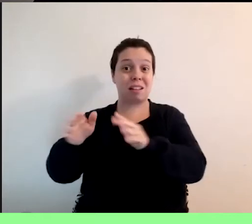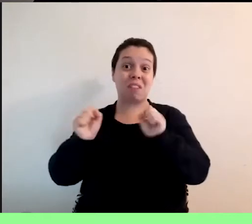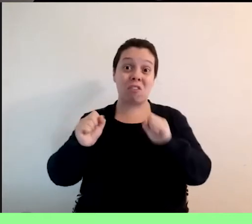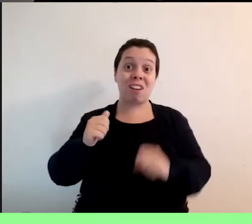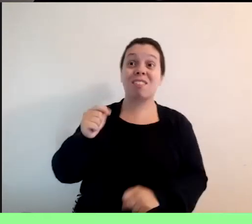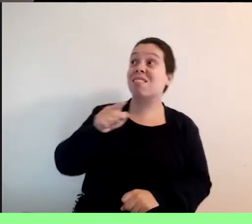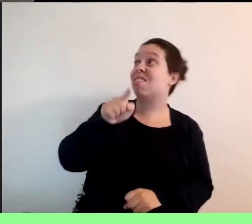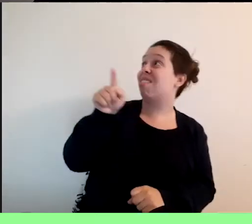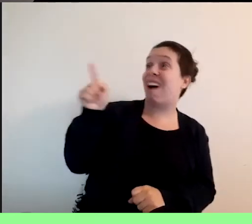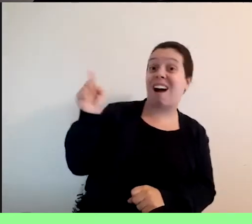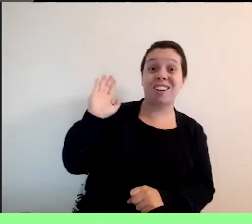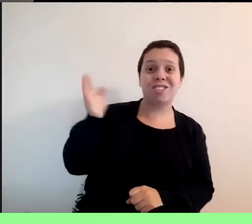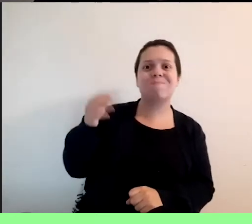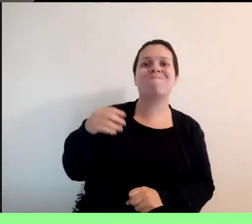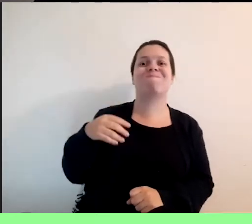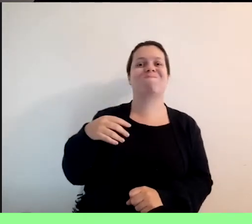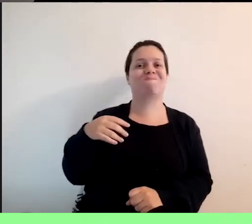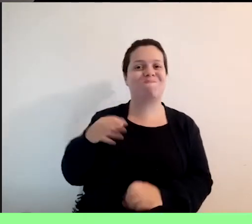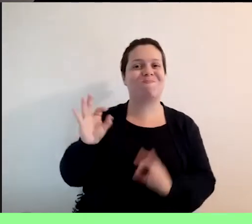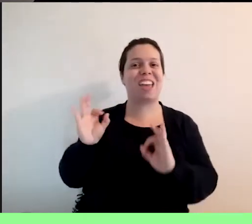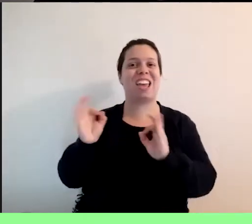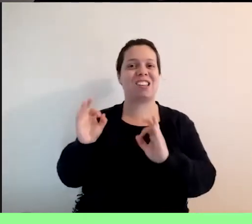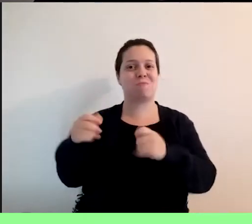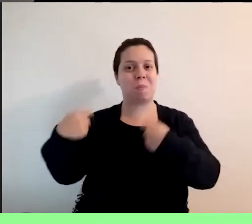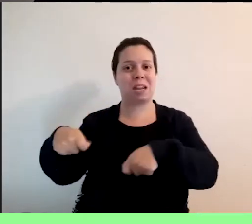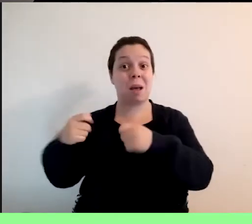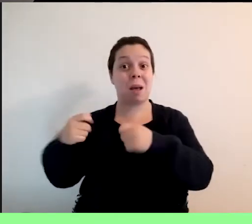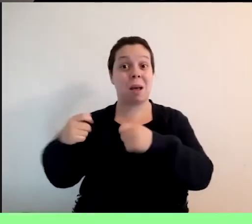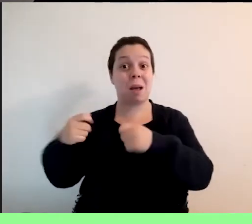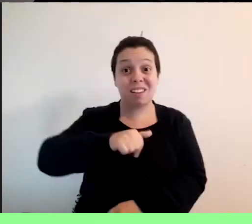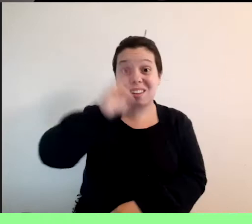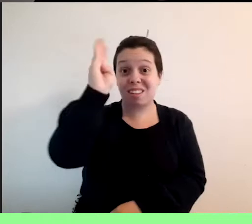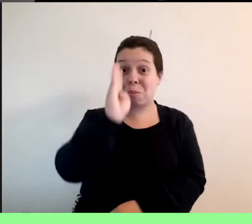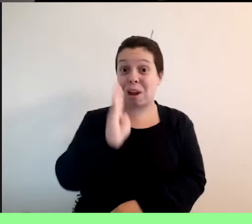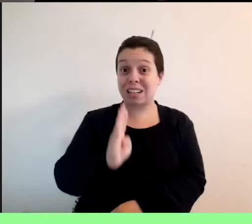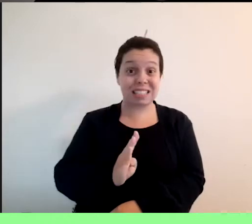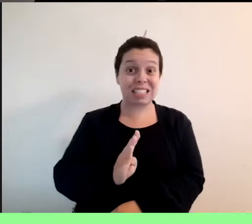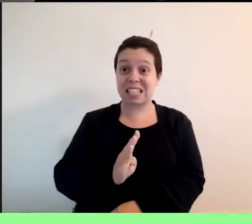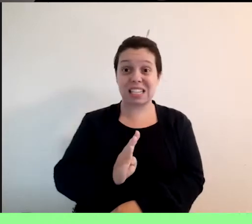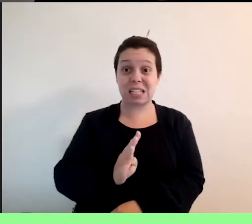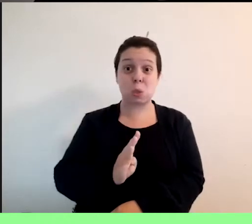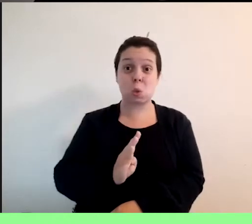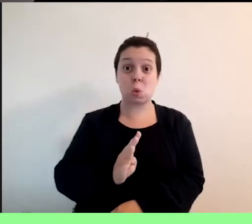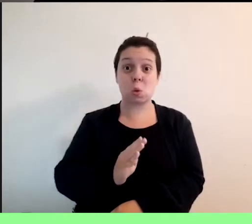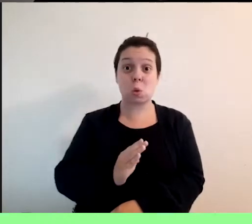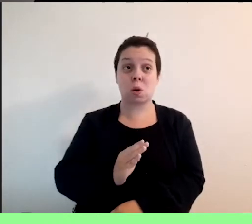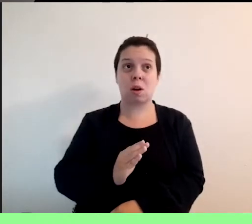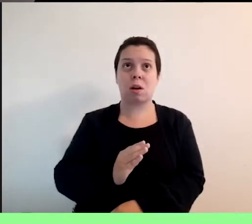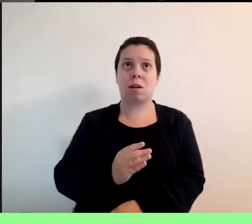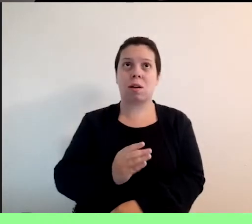essa necessidade, né? Mas aqui no Brasil não existem muitas